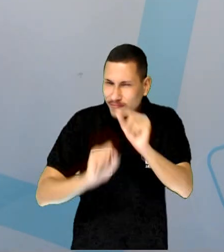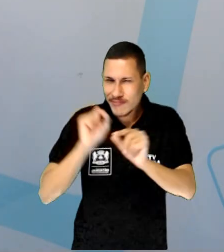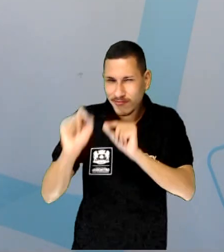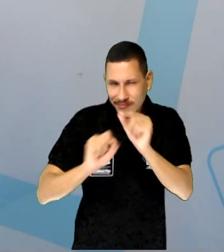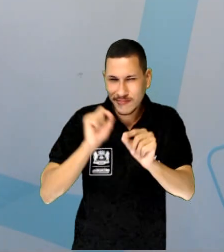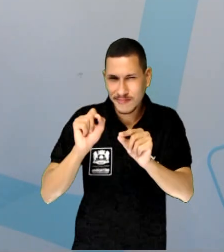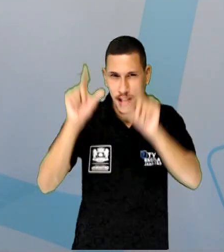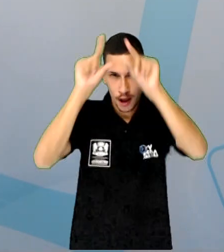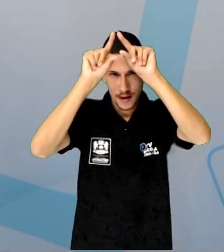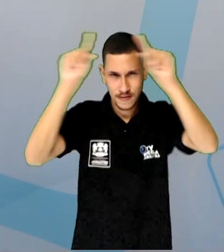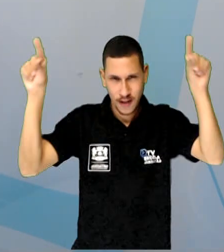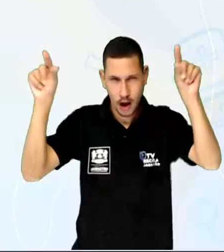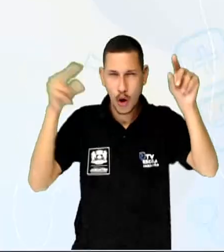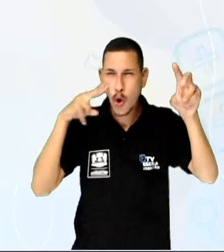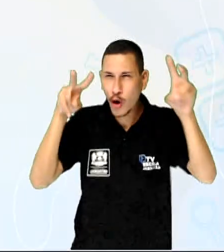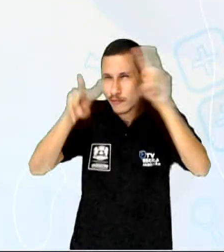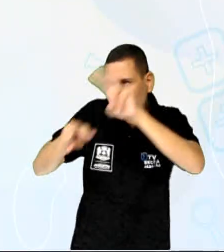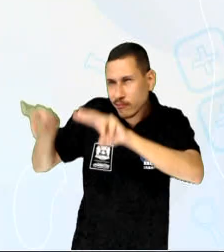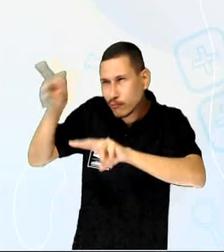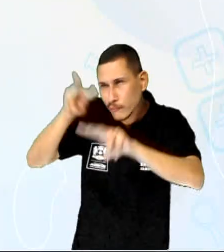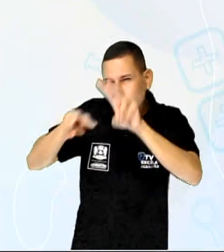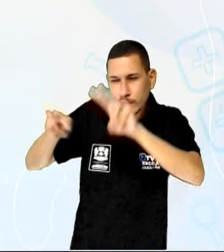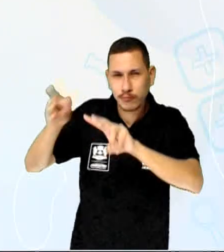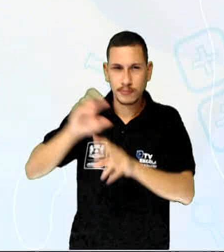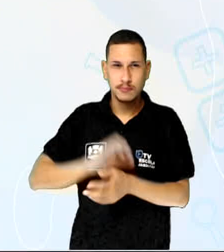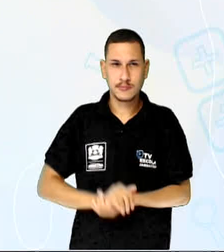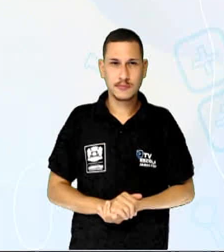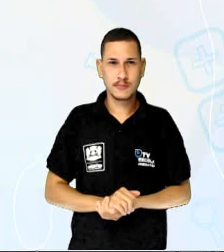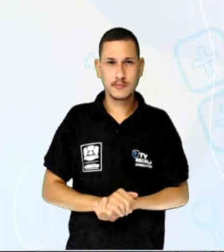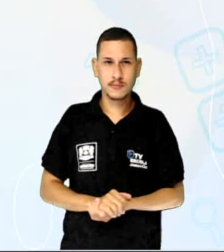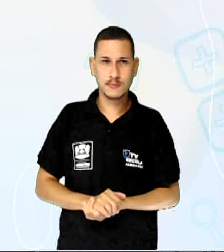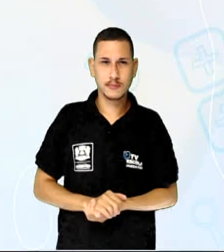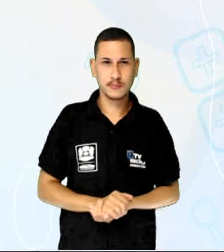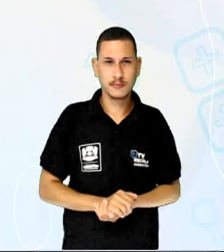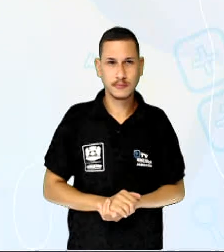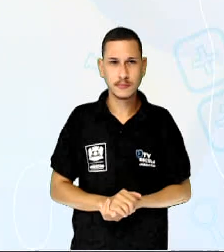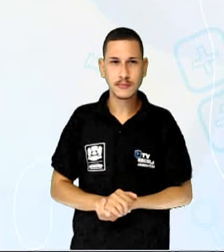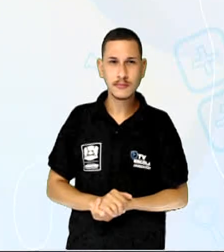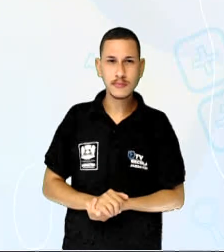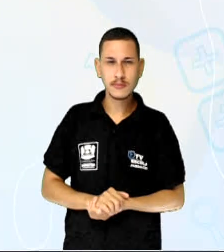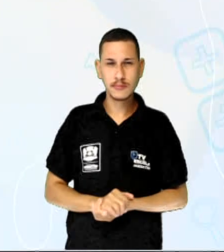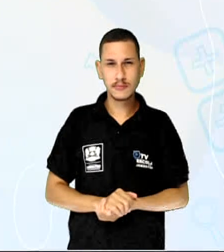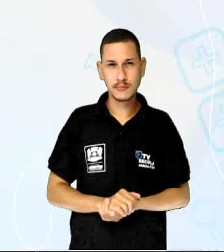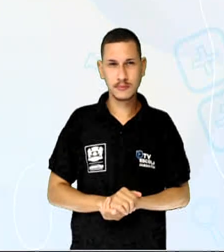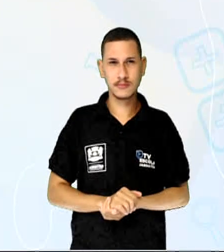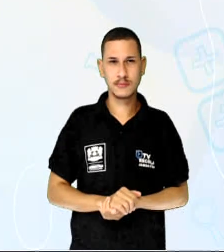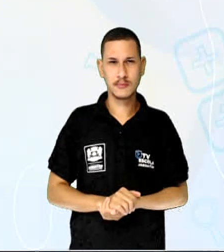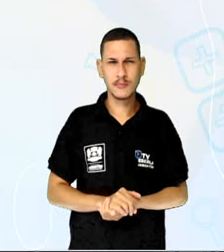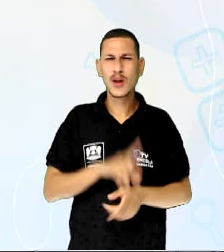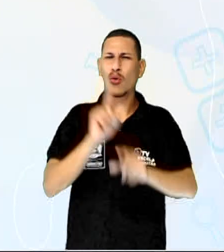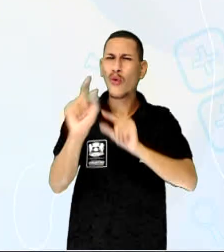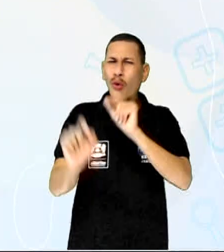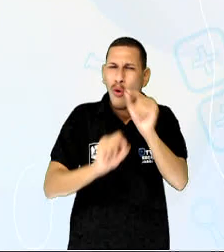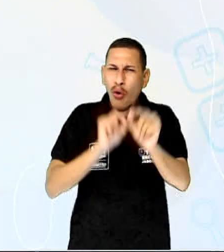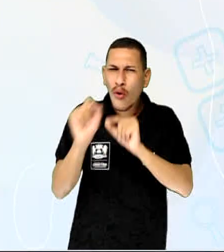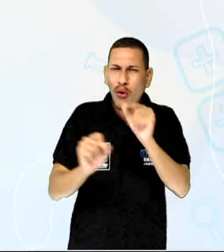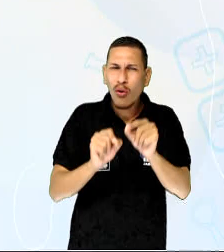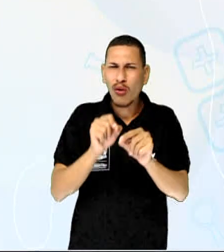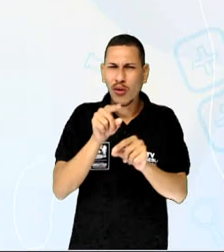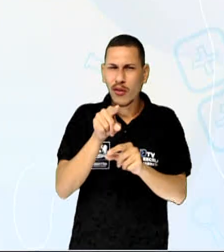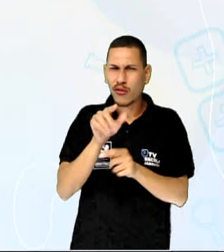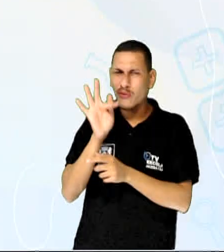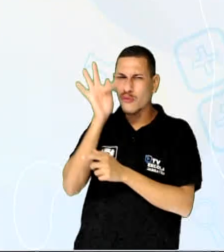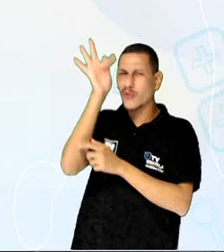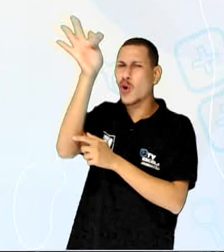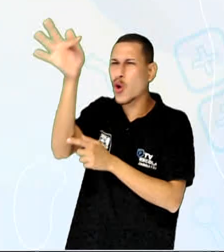seguinte sentença, dá uma olhada. Aliás, as seguintes sentenças. Eu tenho, what will you do